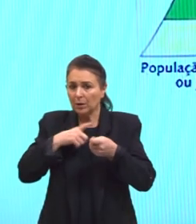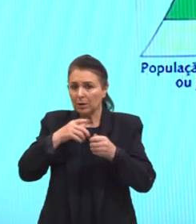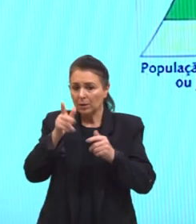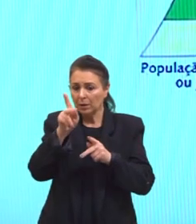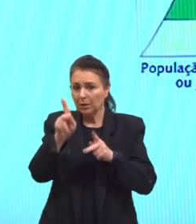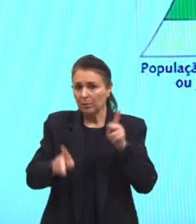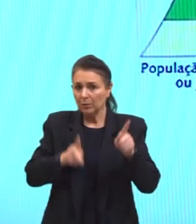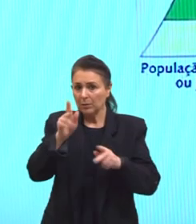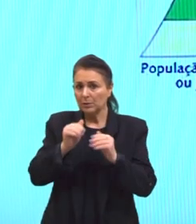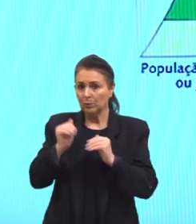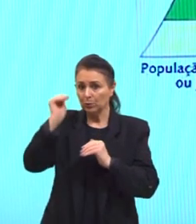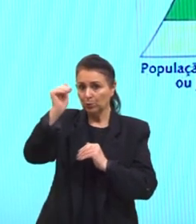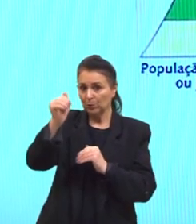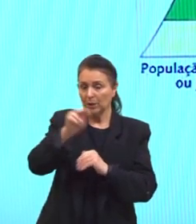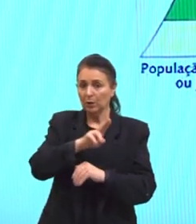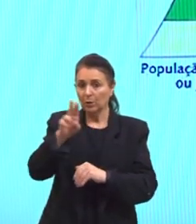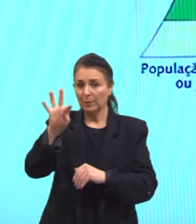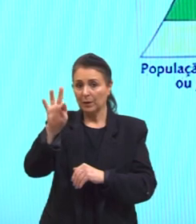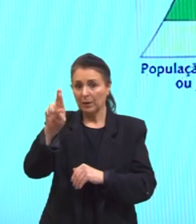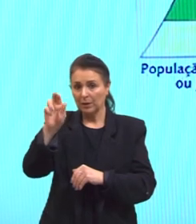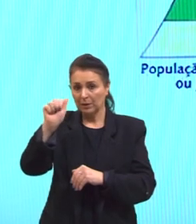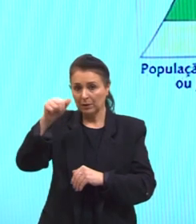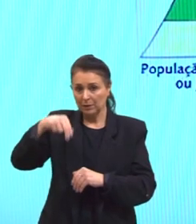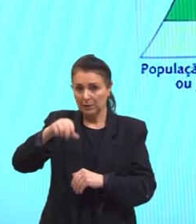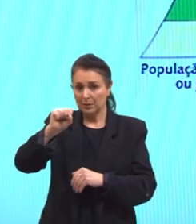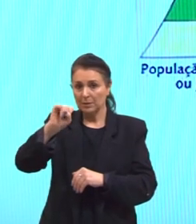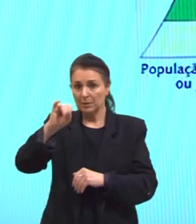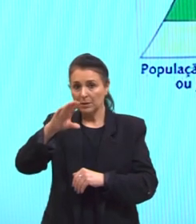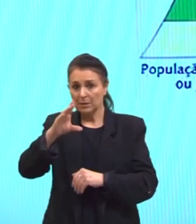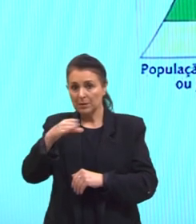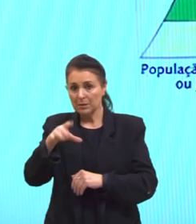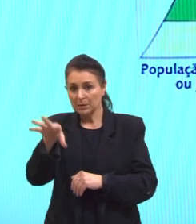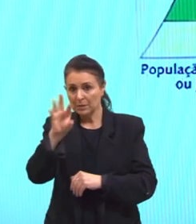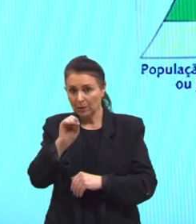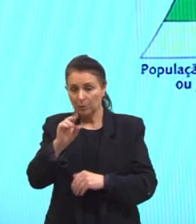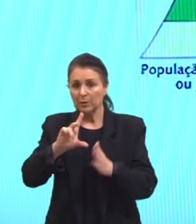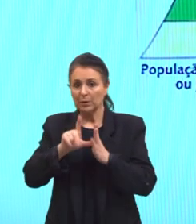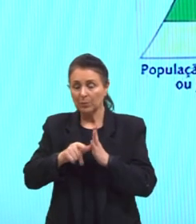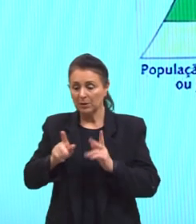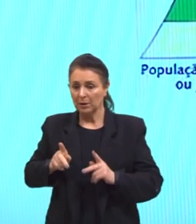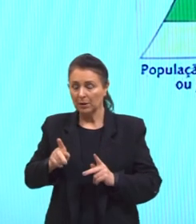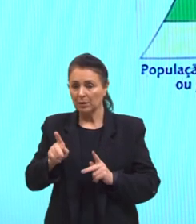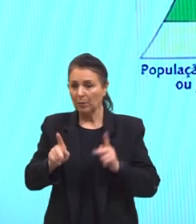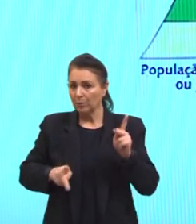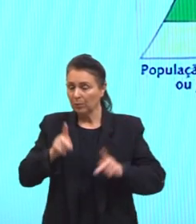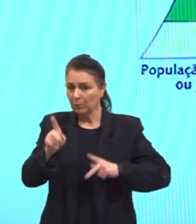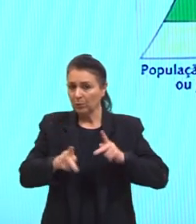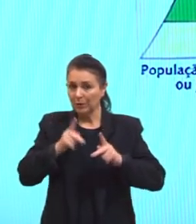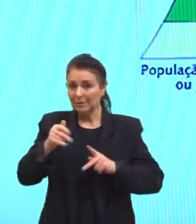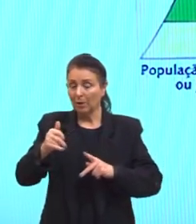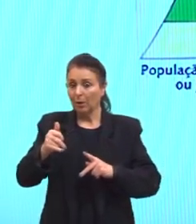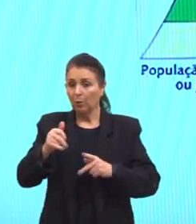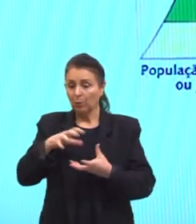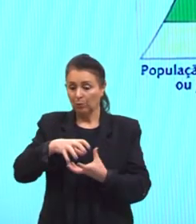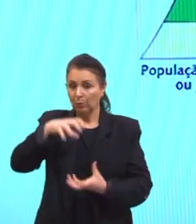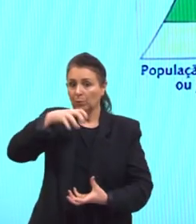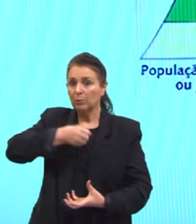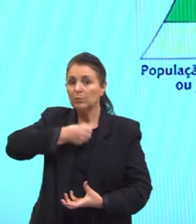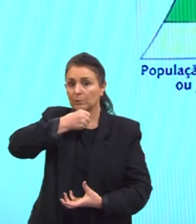ou também chamado de transmissão depois tu vai ter a população crescente idosa principalmente de países